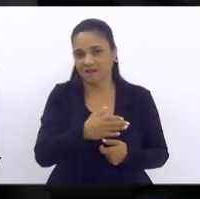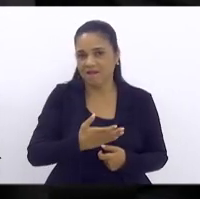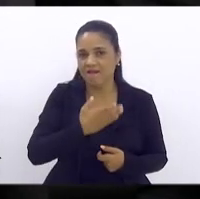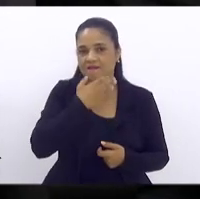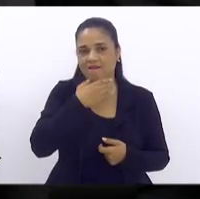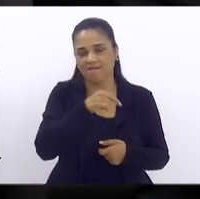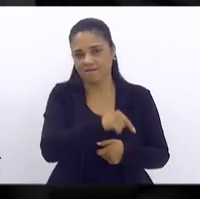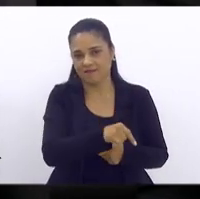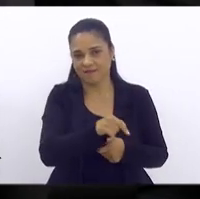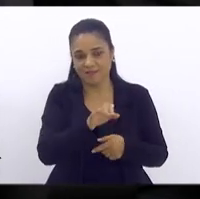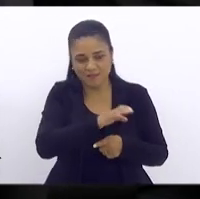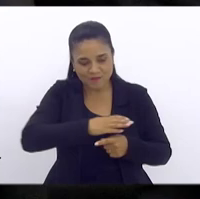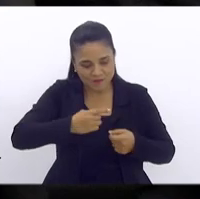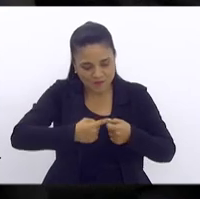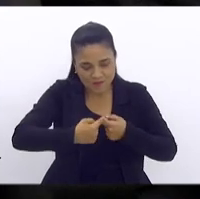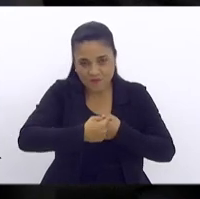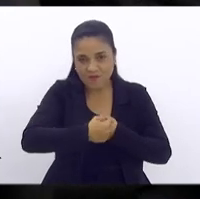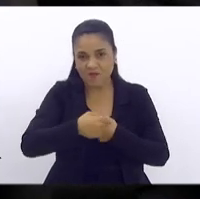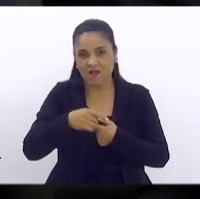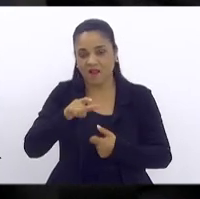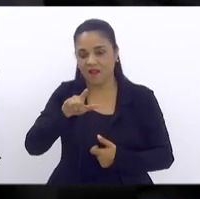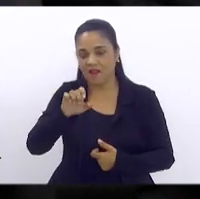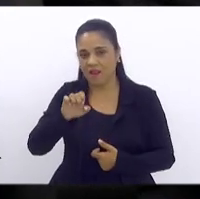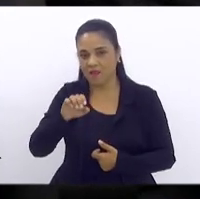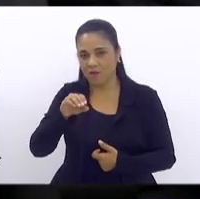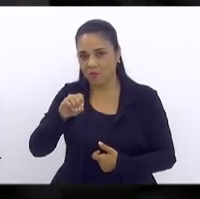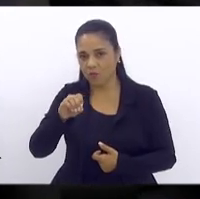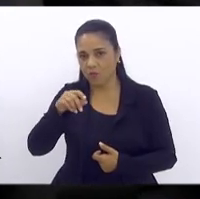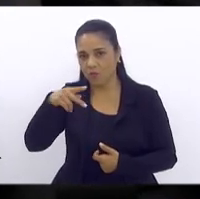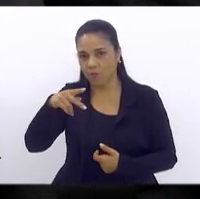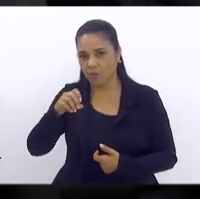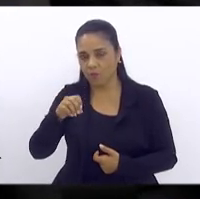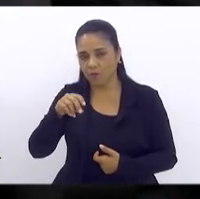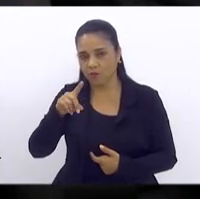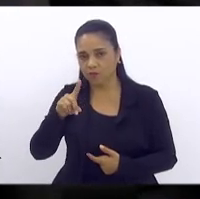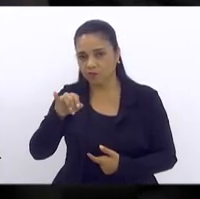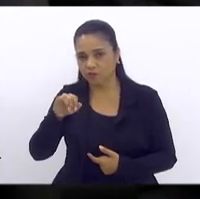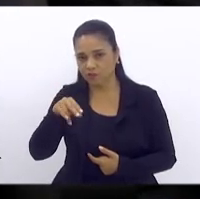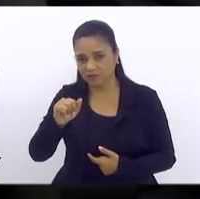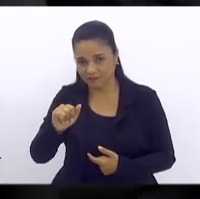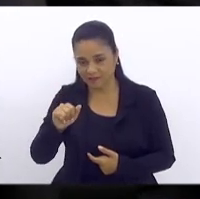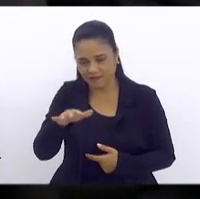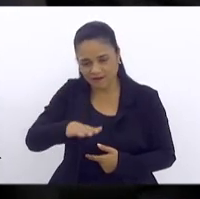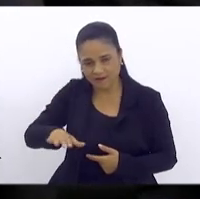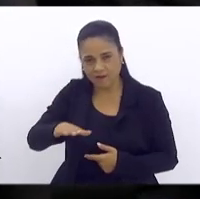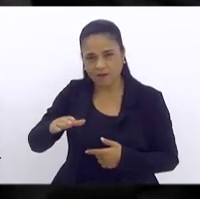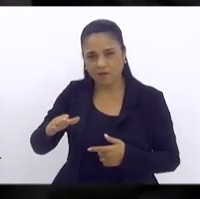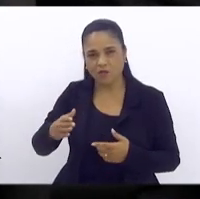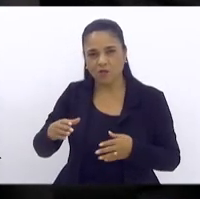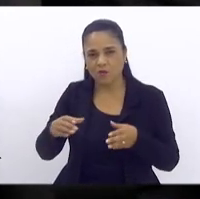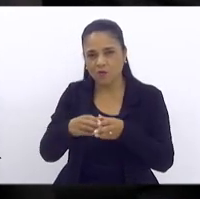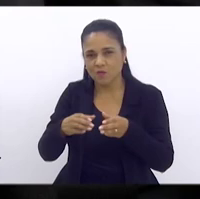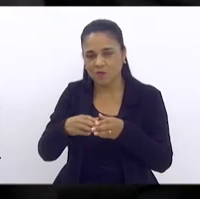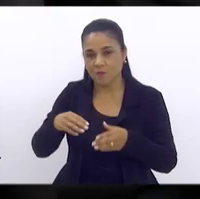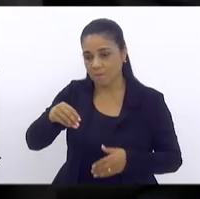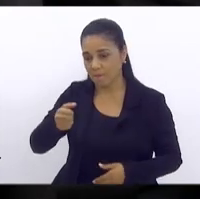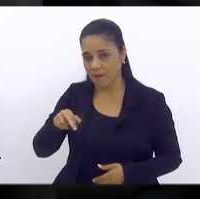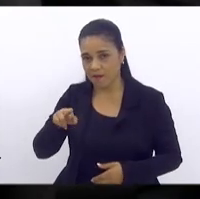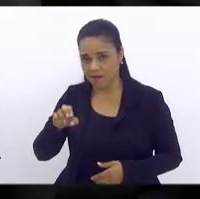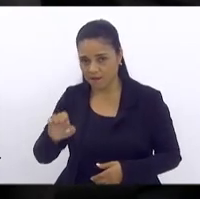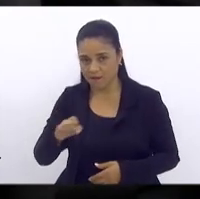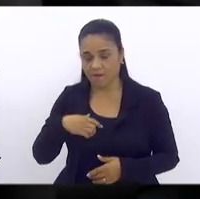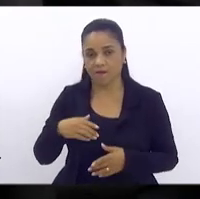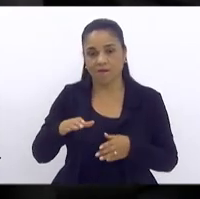no município, que é a região da Leopoldina, comarca do Fórum da Leopoldina, que abarca ali o Complexo da Maré, do Alemão. Então, são essas mulheres